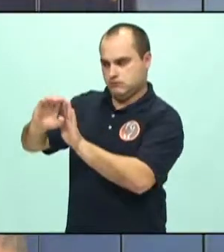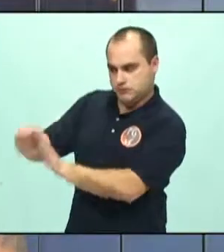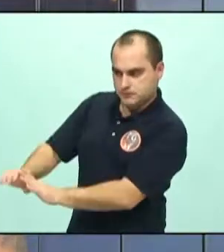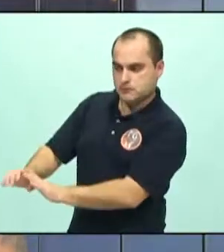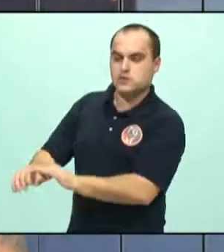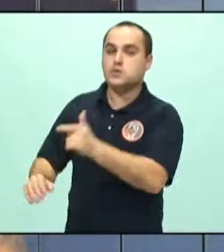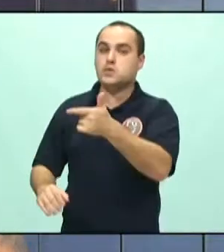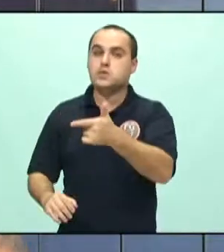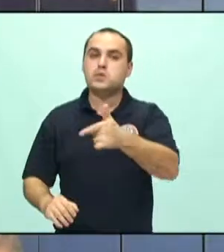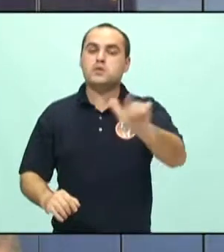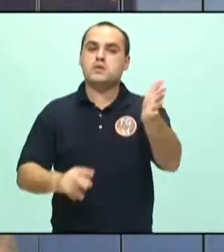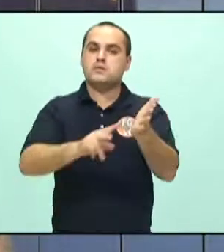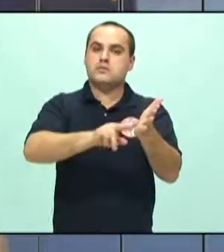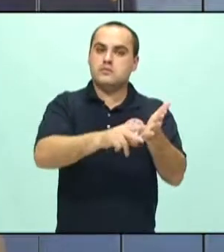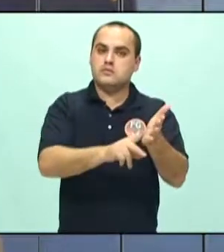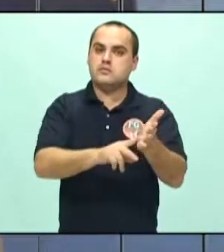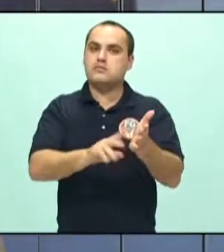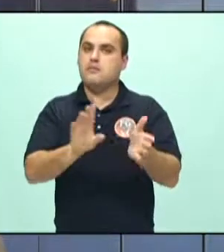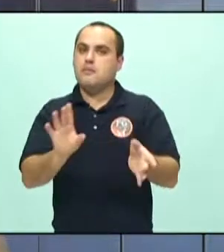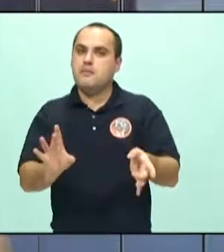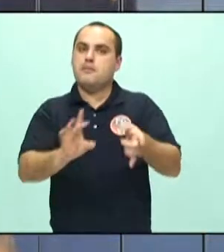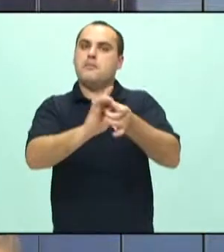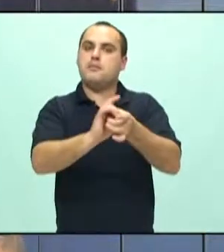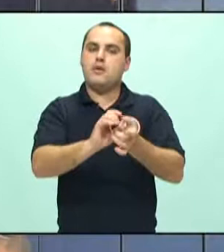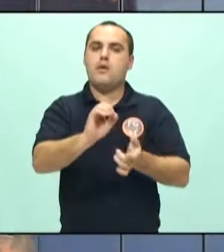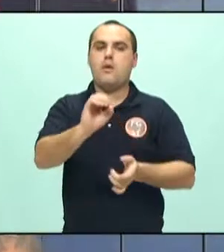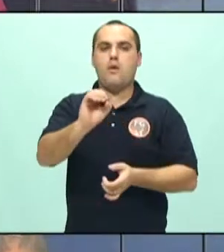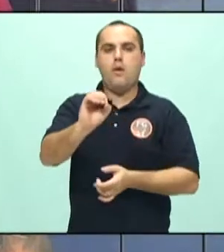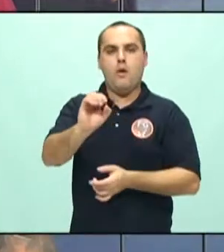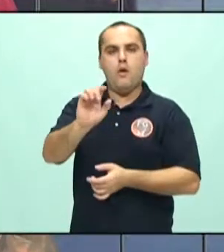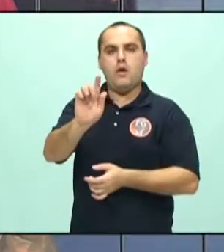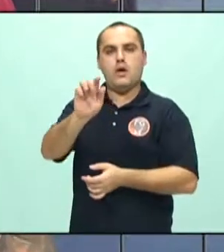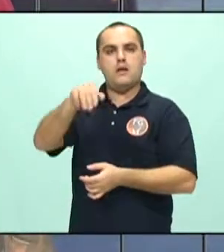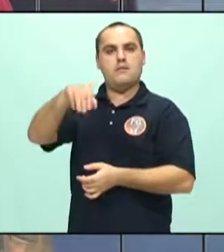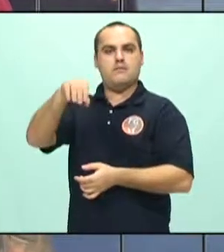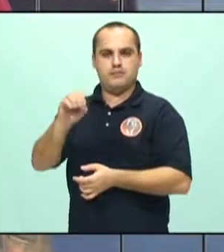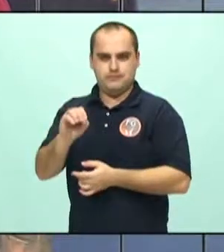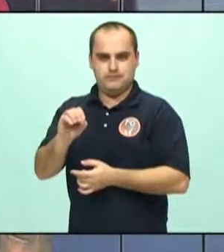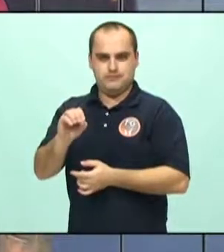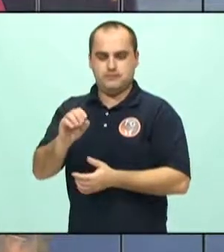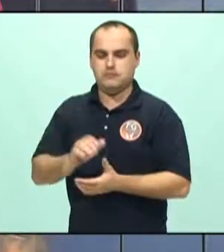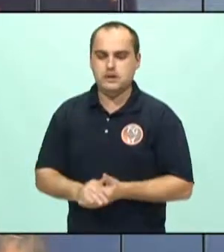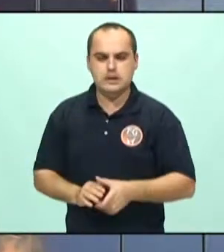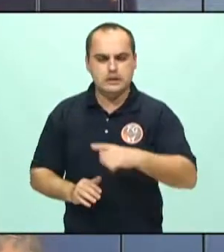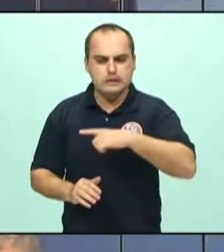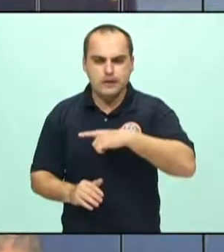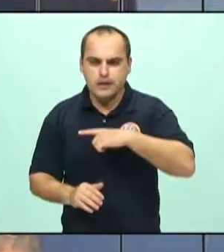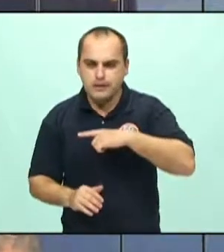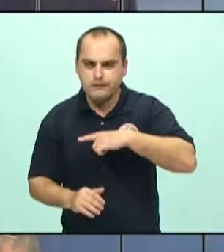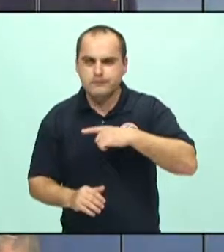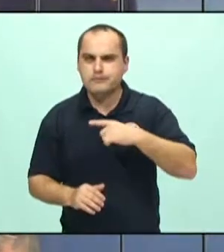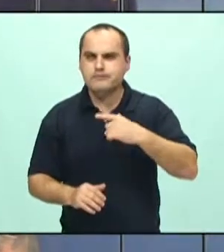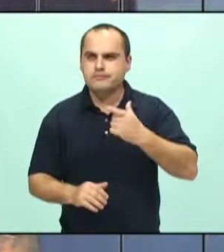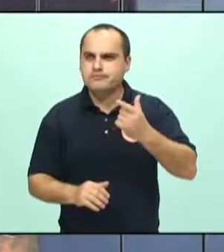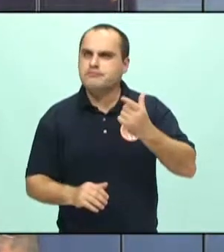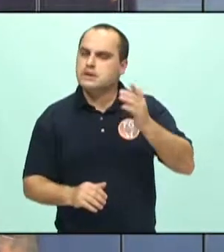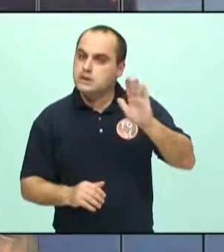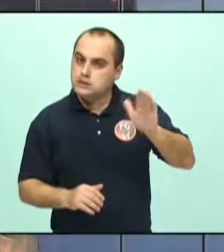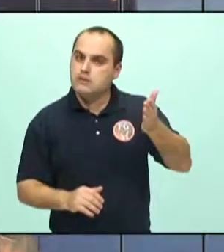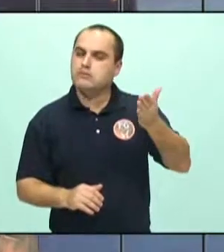os demais eles estão vinculados ao OGMO, né? Teve um momento que se